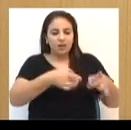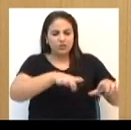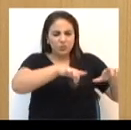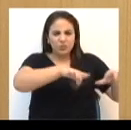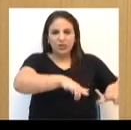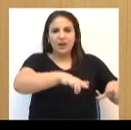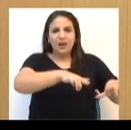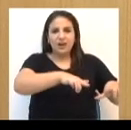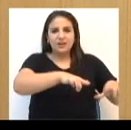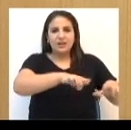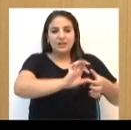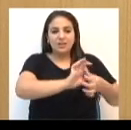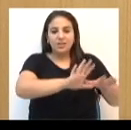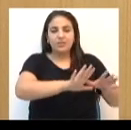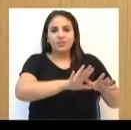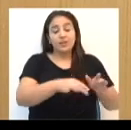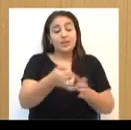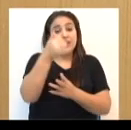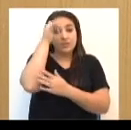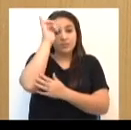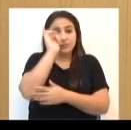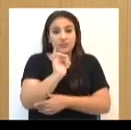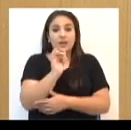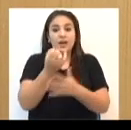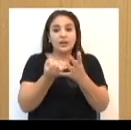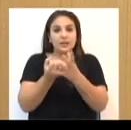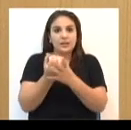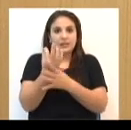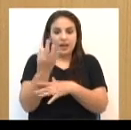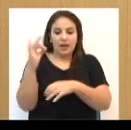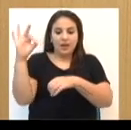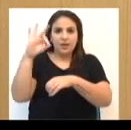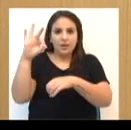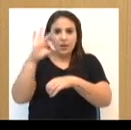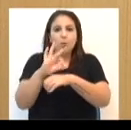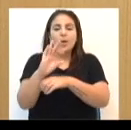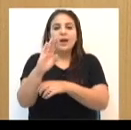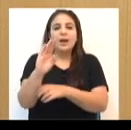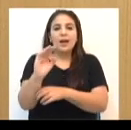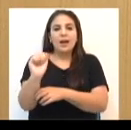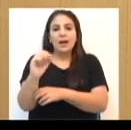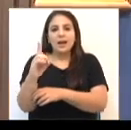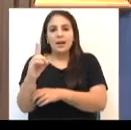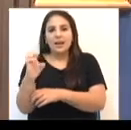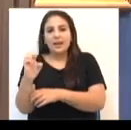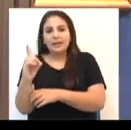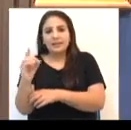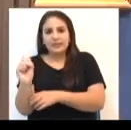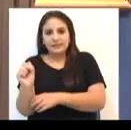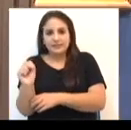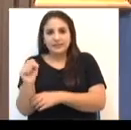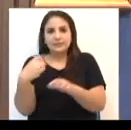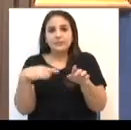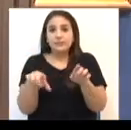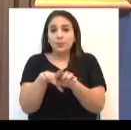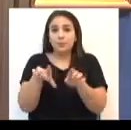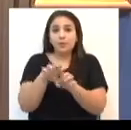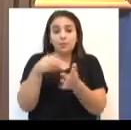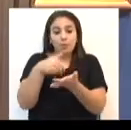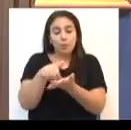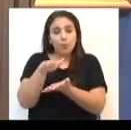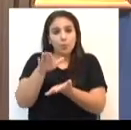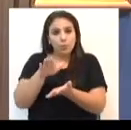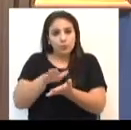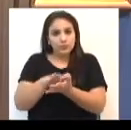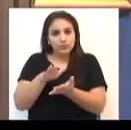O objetivo é evitar o surgimento de criadouros para o mosquito Aedes aegypti. A multa para o proprietário que não